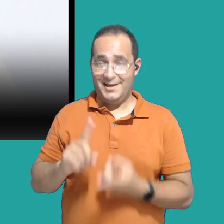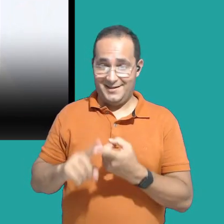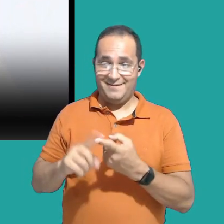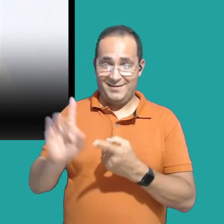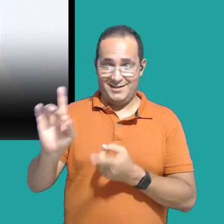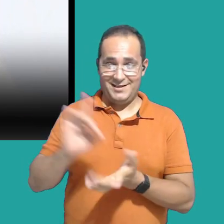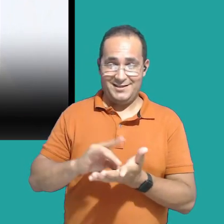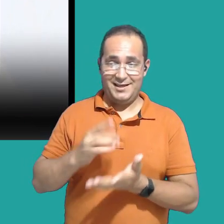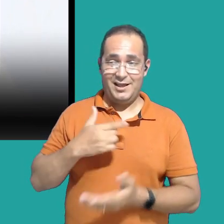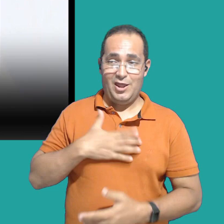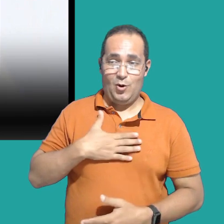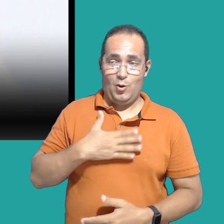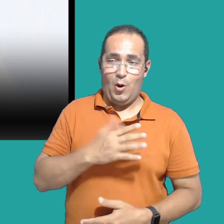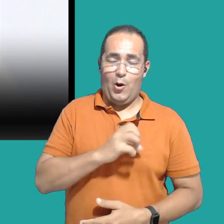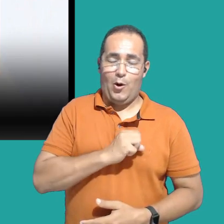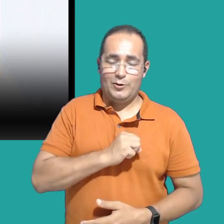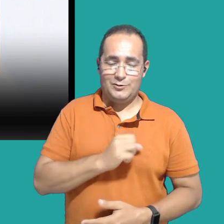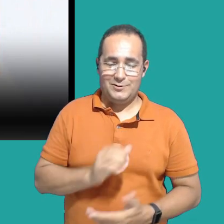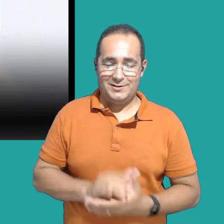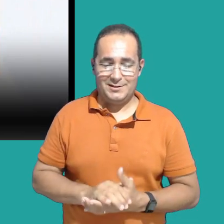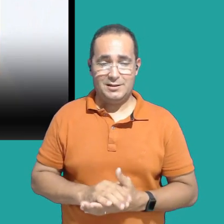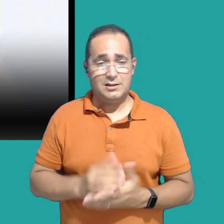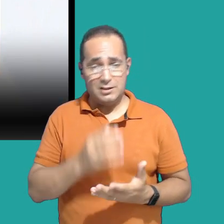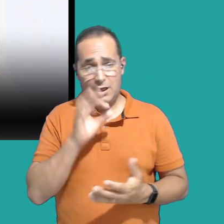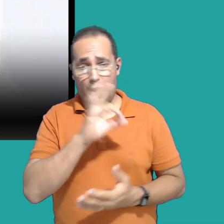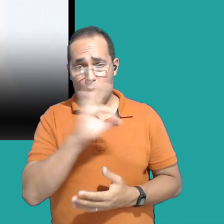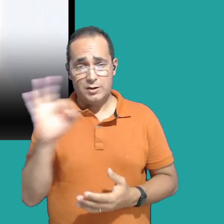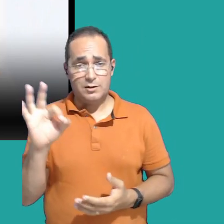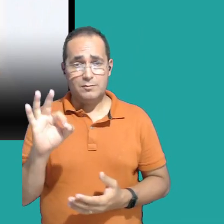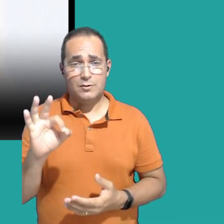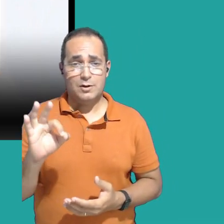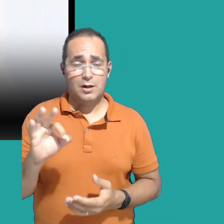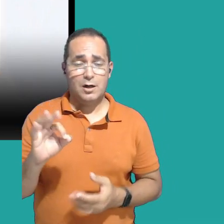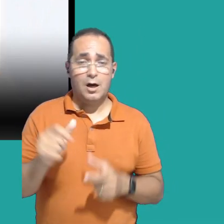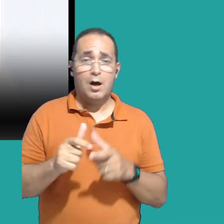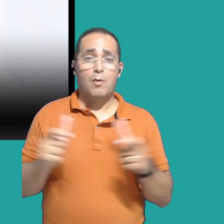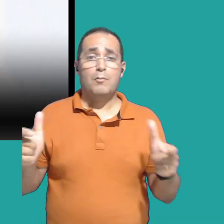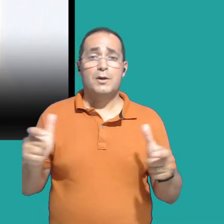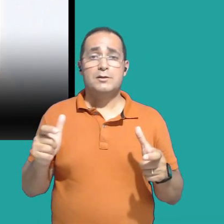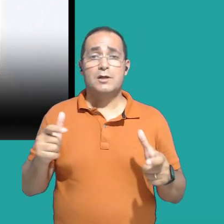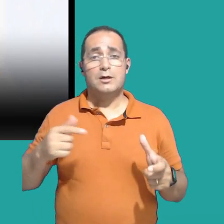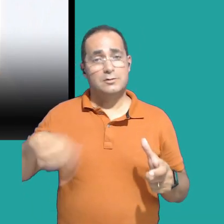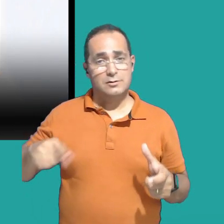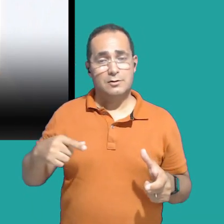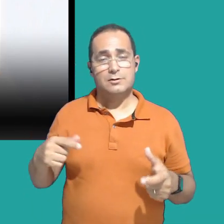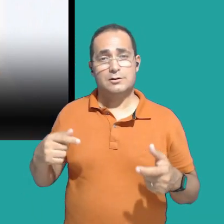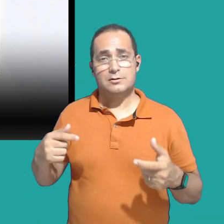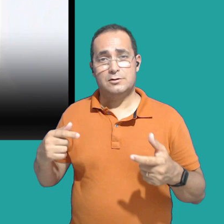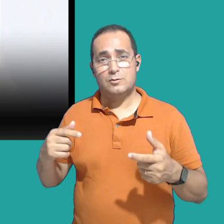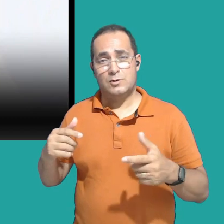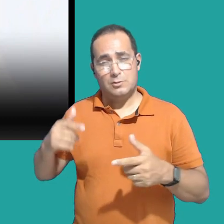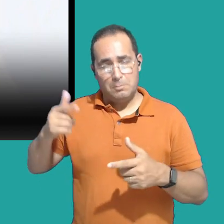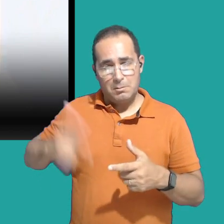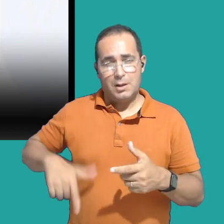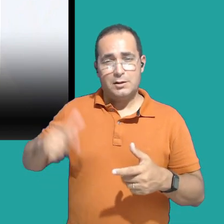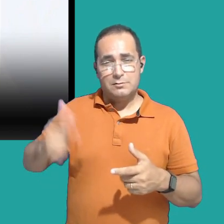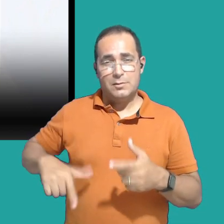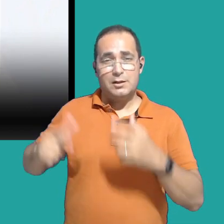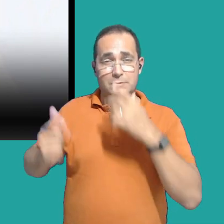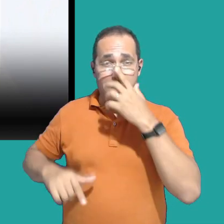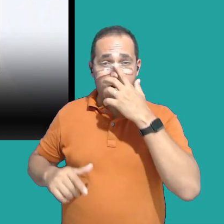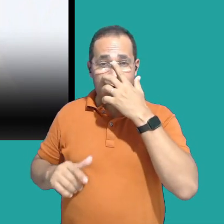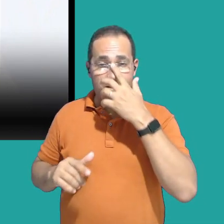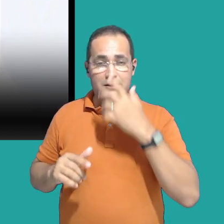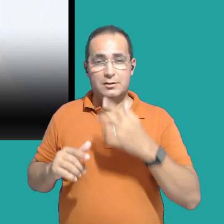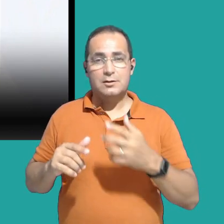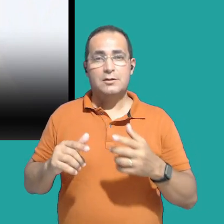né? Eu gosto. Muita gente hoje em dia gosta, e é ótimo, porque aumenta também a nossa demanda,